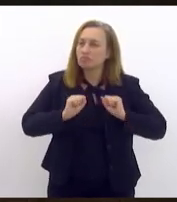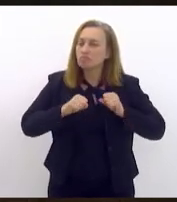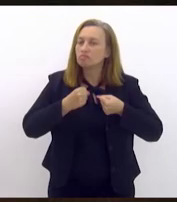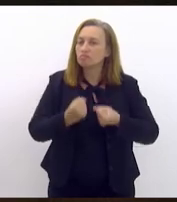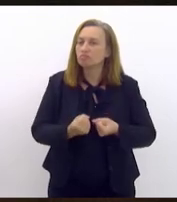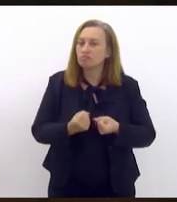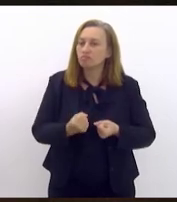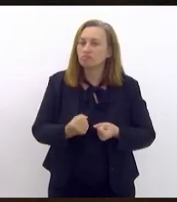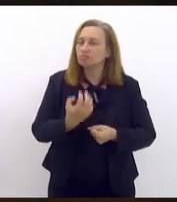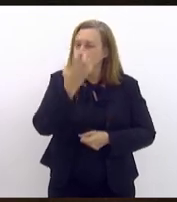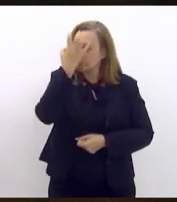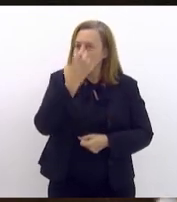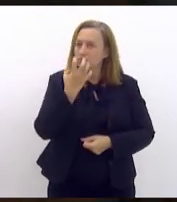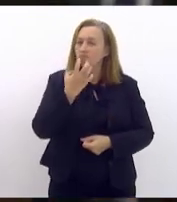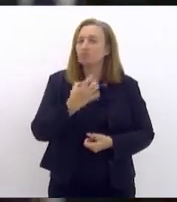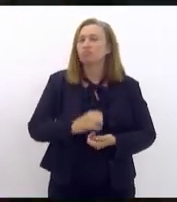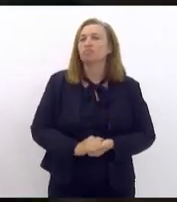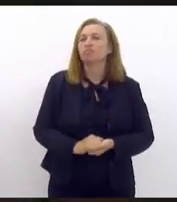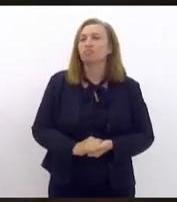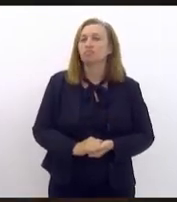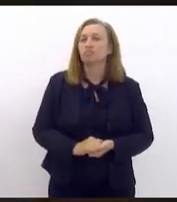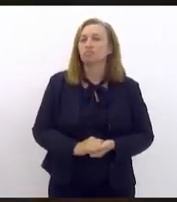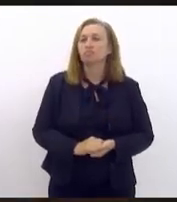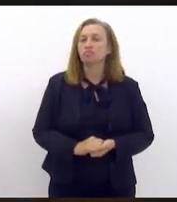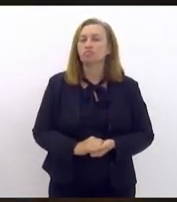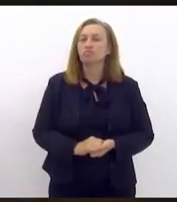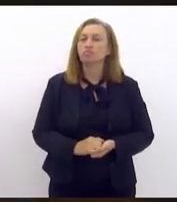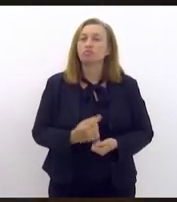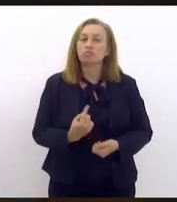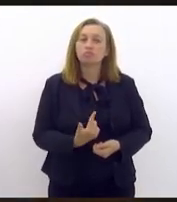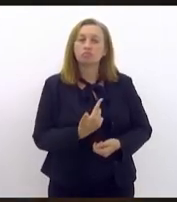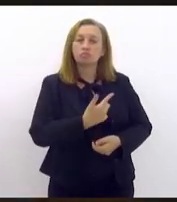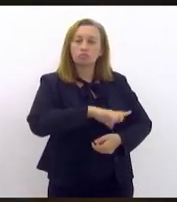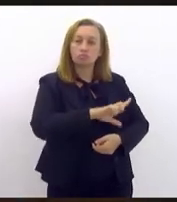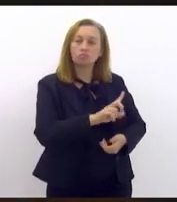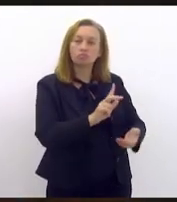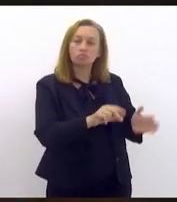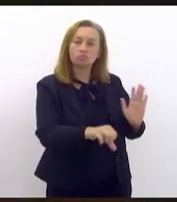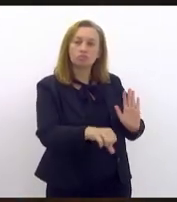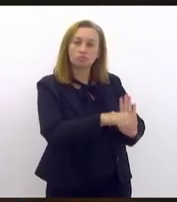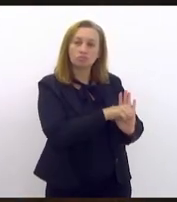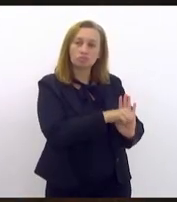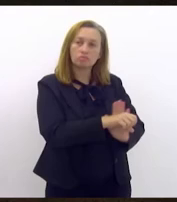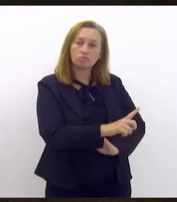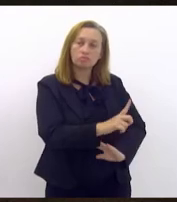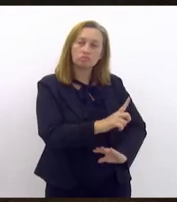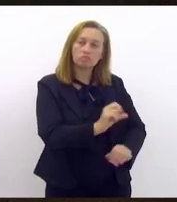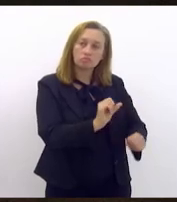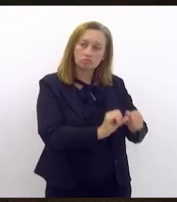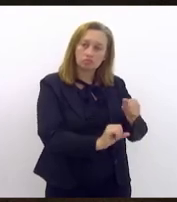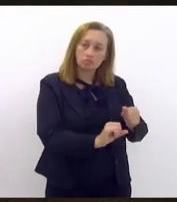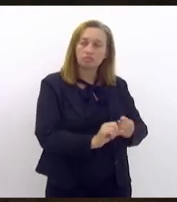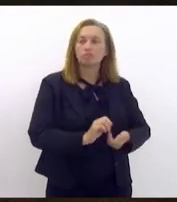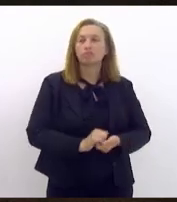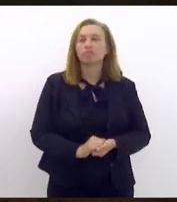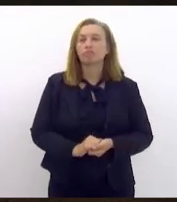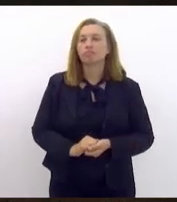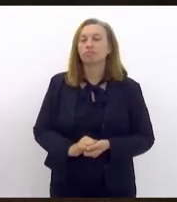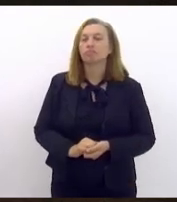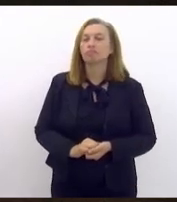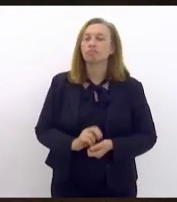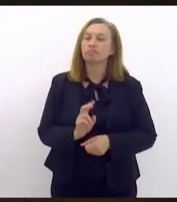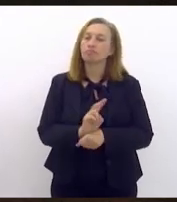seriedade e são corretos, com aqueles que cometeram irregularidades. Os agentes civis estão com seus ordenados